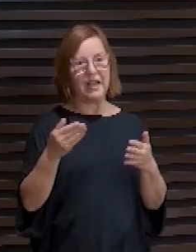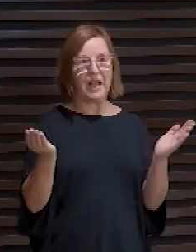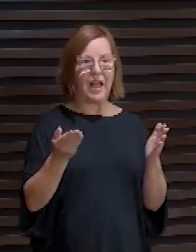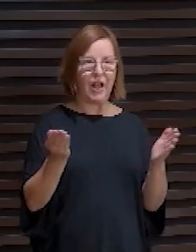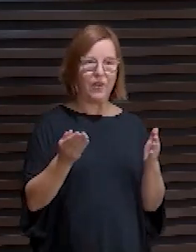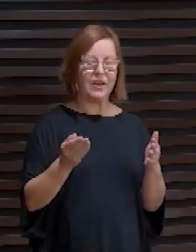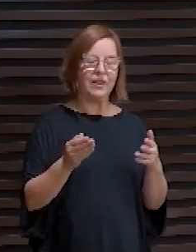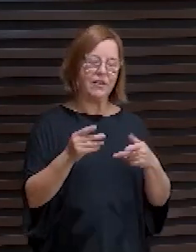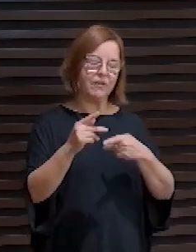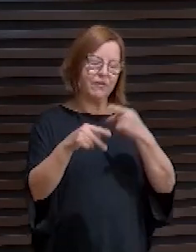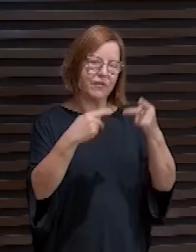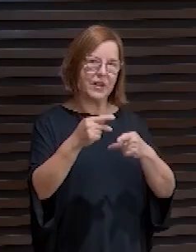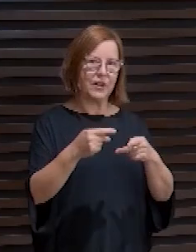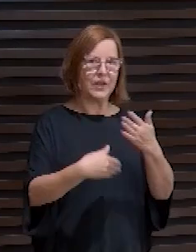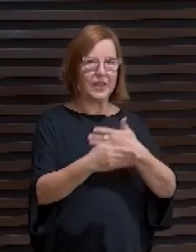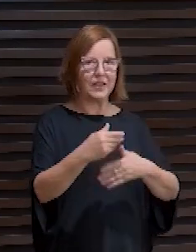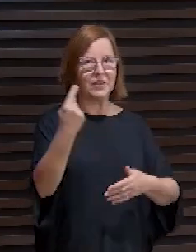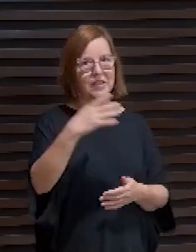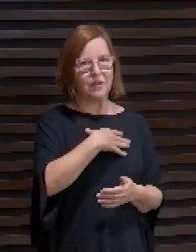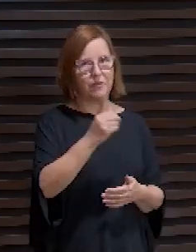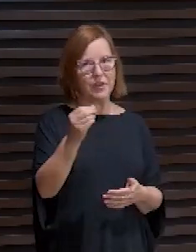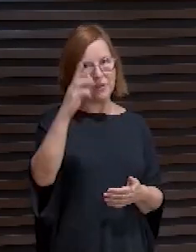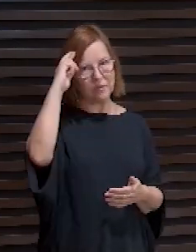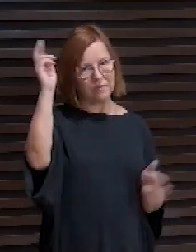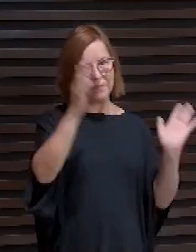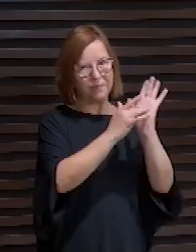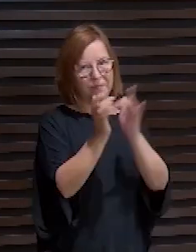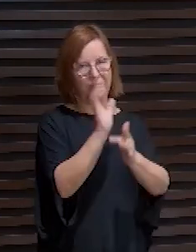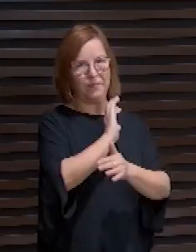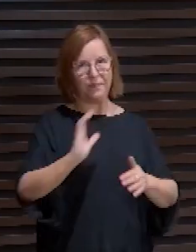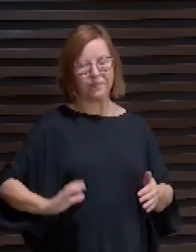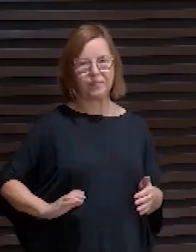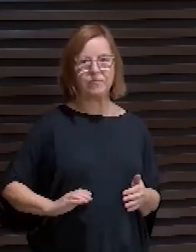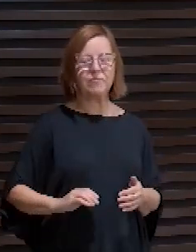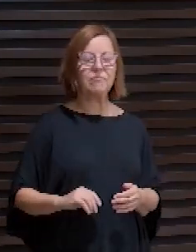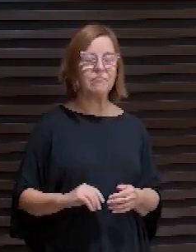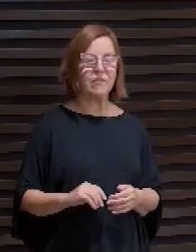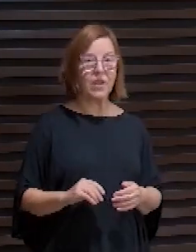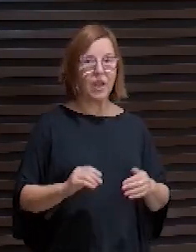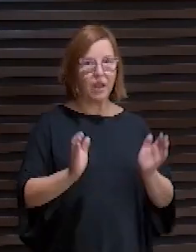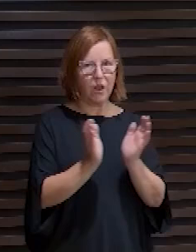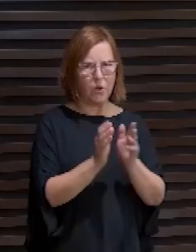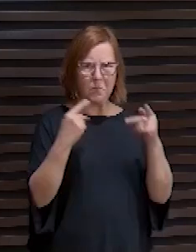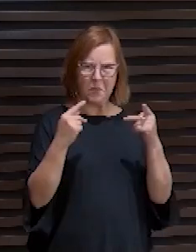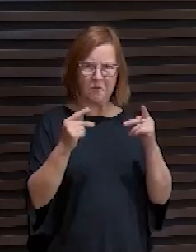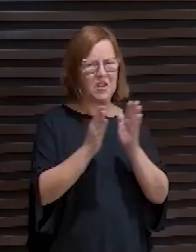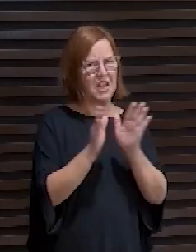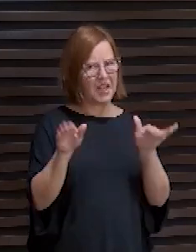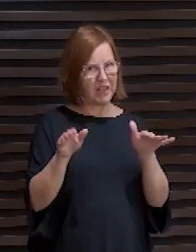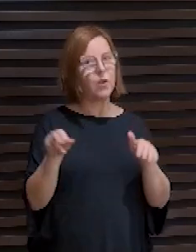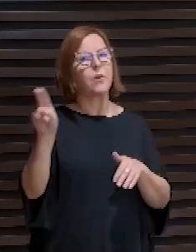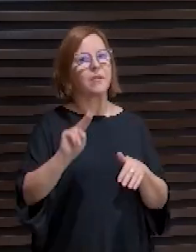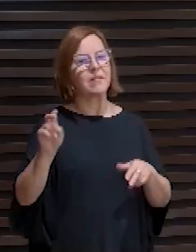Filho, o Senhor Jesus Cristo. E os profetas e os anjos foram muito usados por Deus, mas o